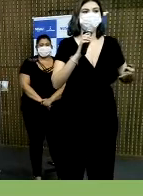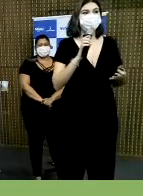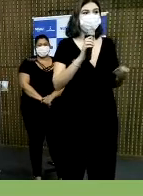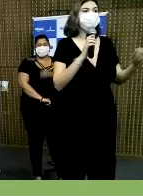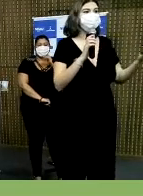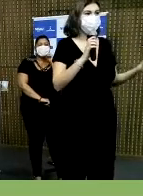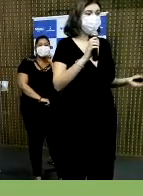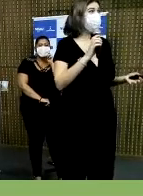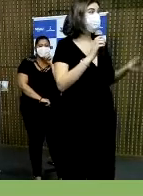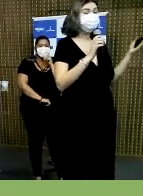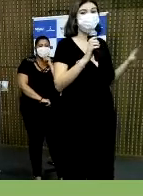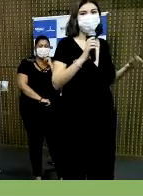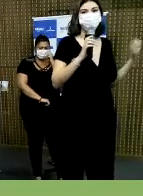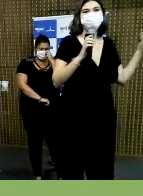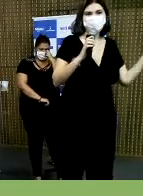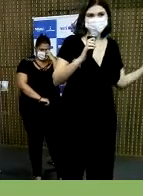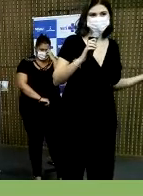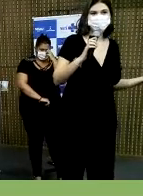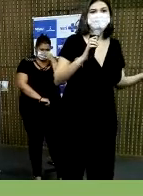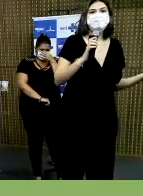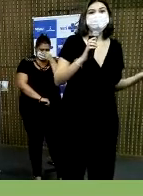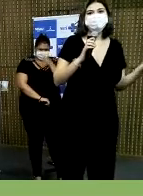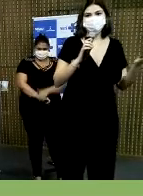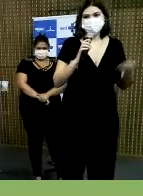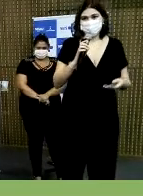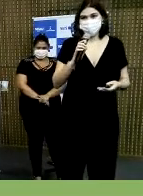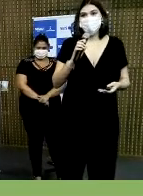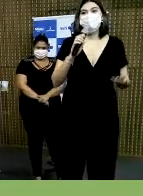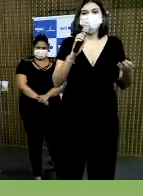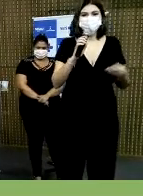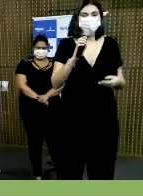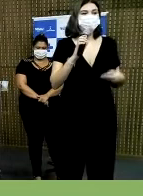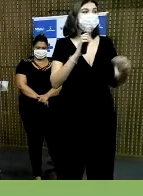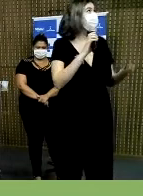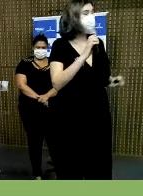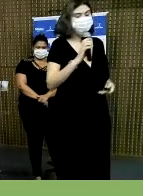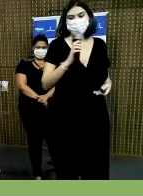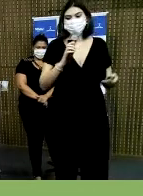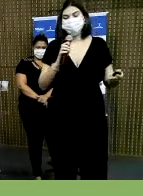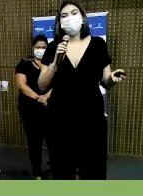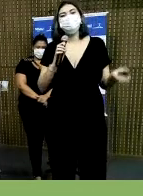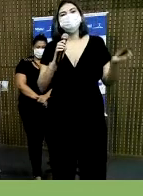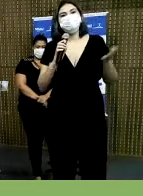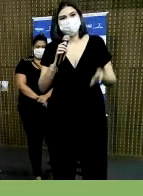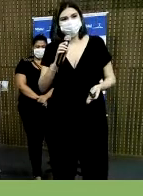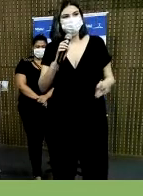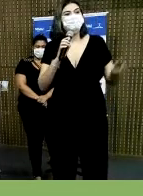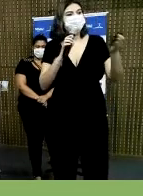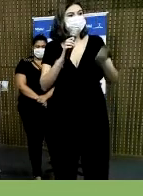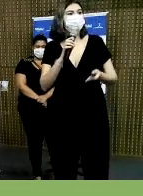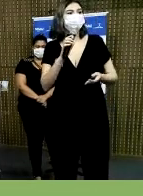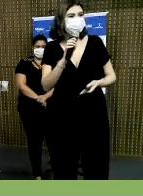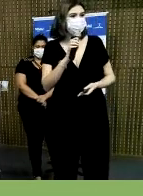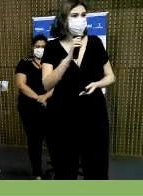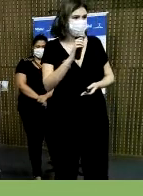com alguma dificuldade, eles param lá e a gente tem vários casos que são de lá. Mas nós temos essa dificuldade de estar mantendo